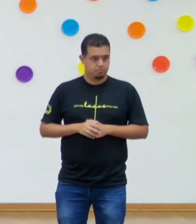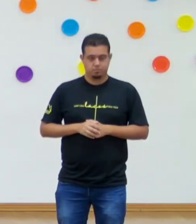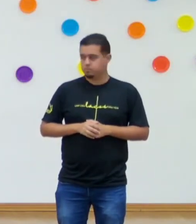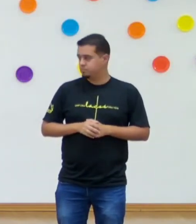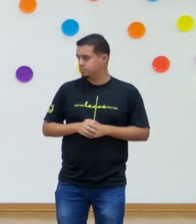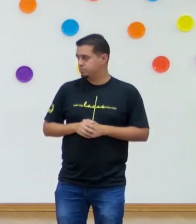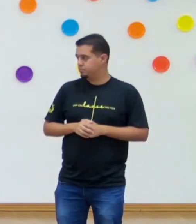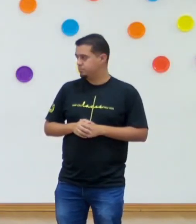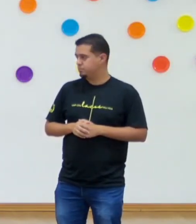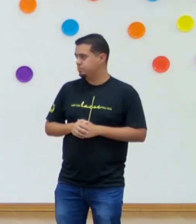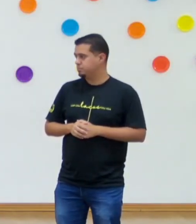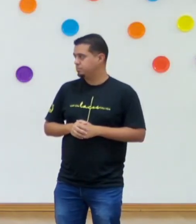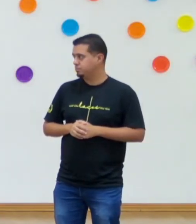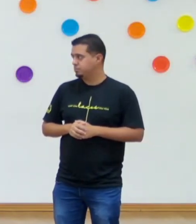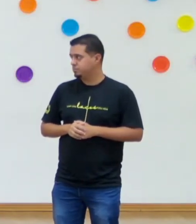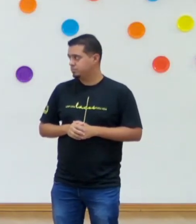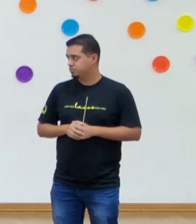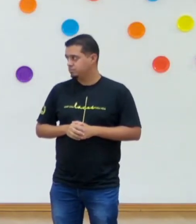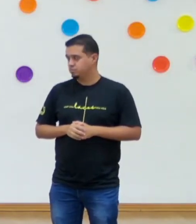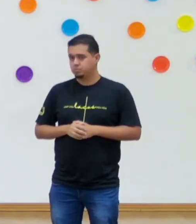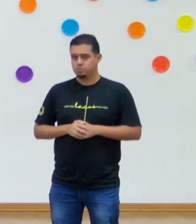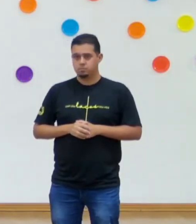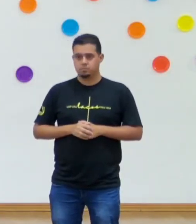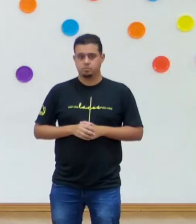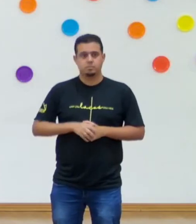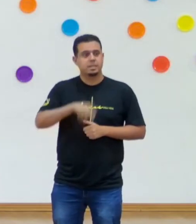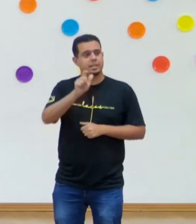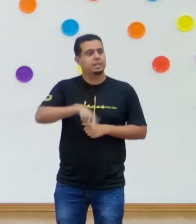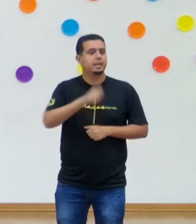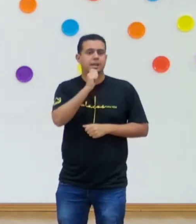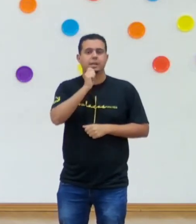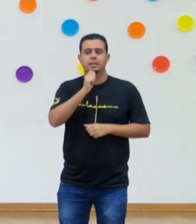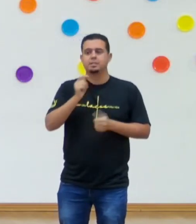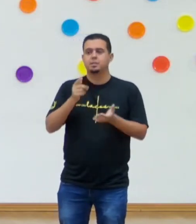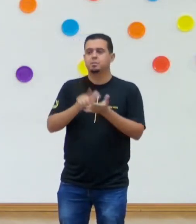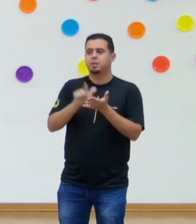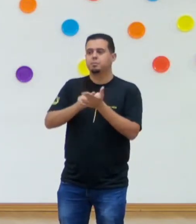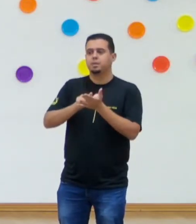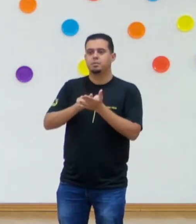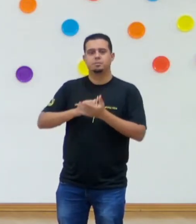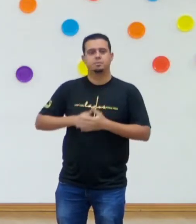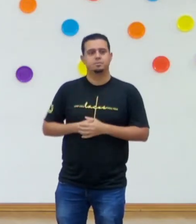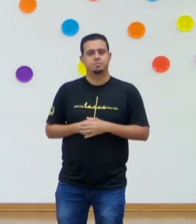Pode. Vocês, quem não recebeu o papelzinho?